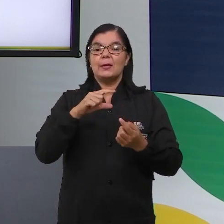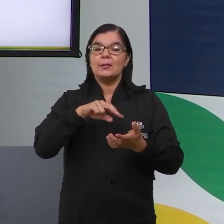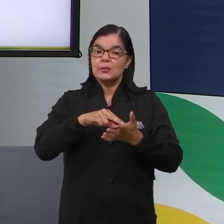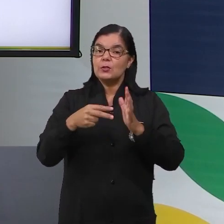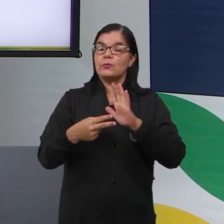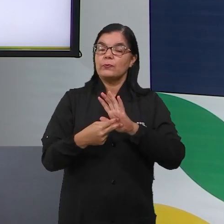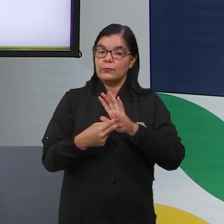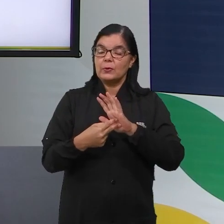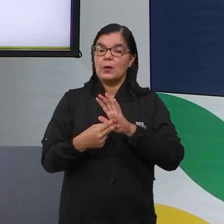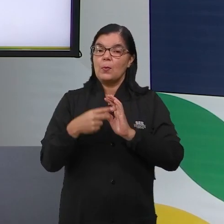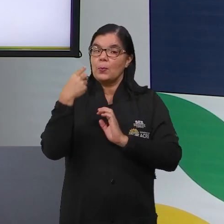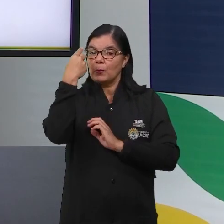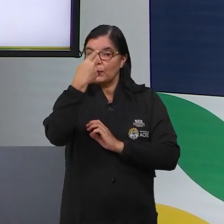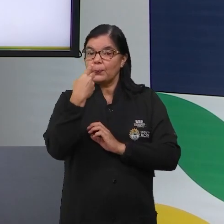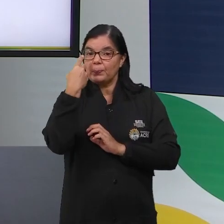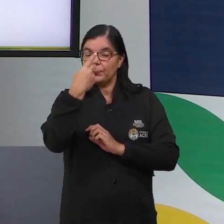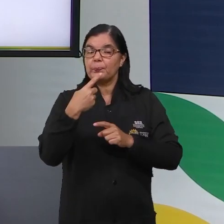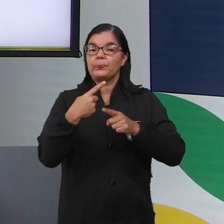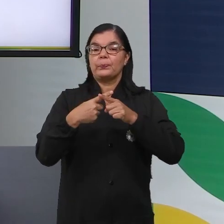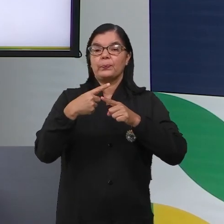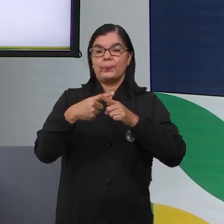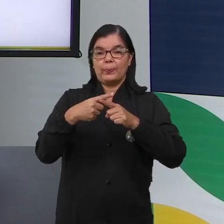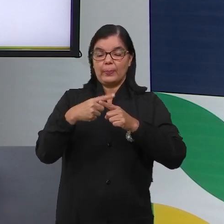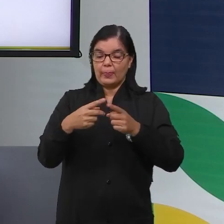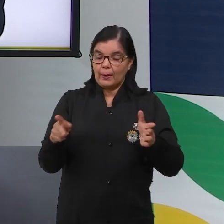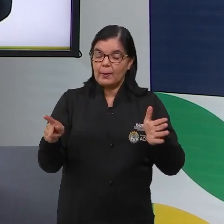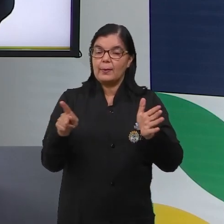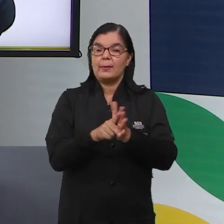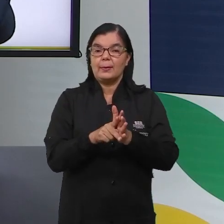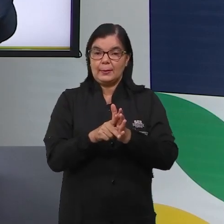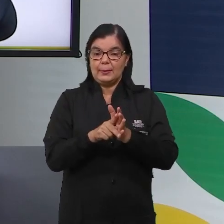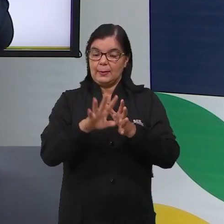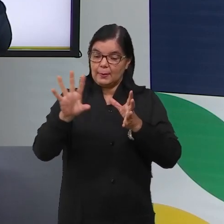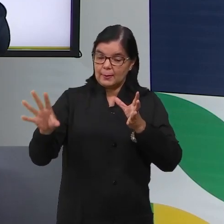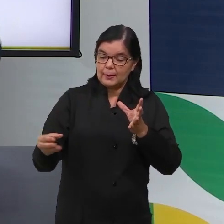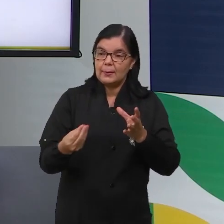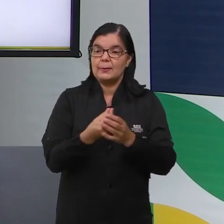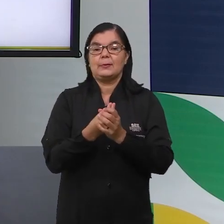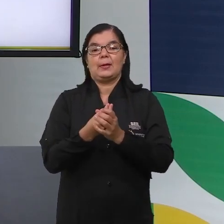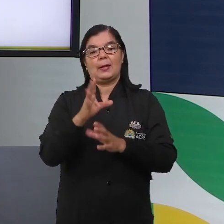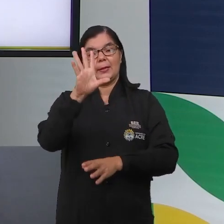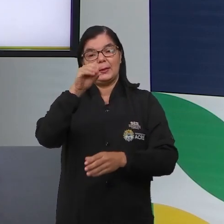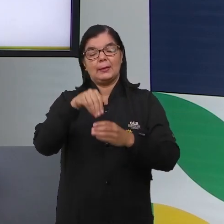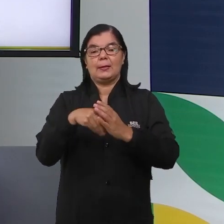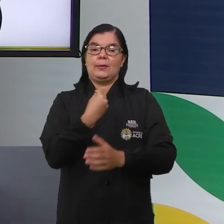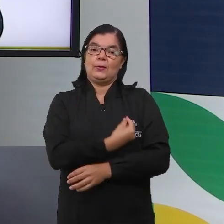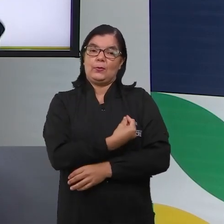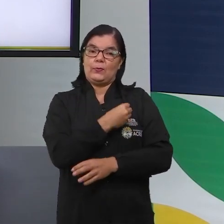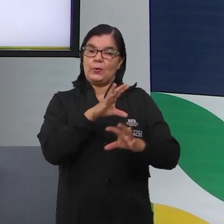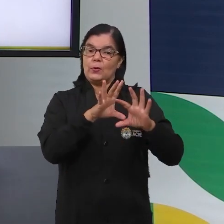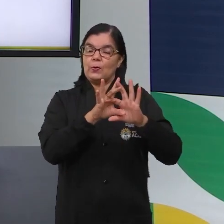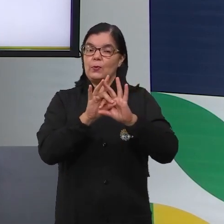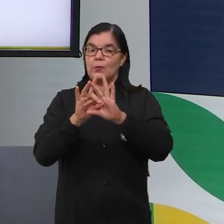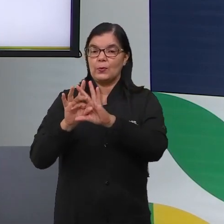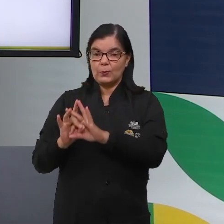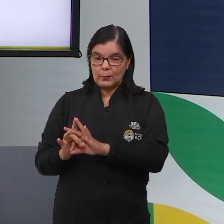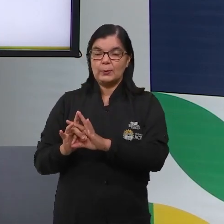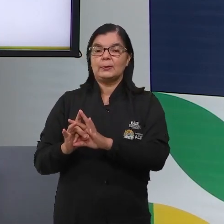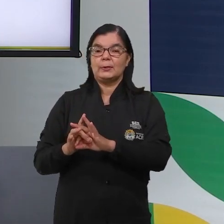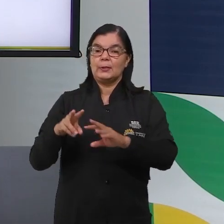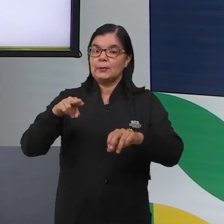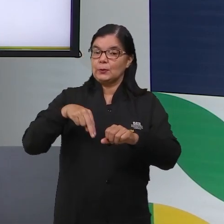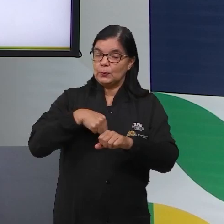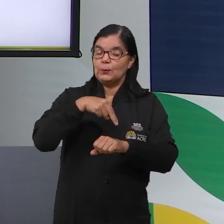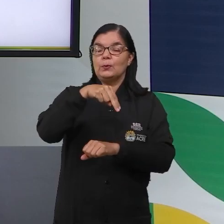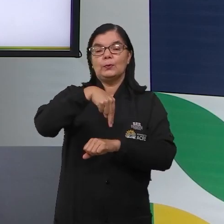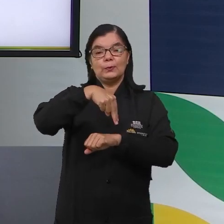ele vem por meio do espanhol, porque acaba fazendo parte e inserido dentro da vivência, do contexto cultural daquelas nações